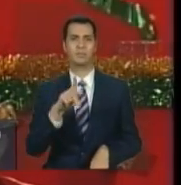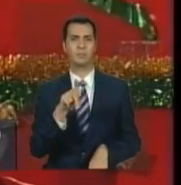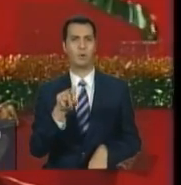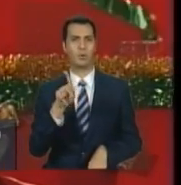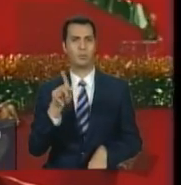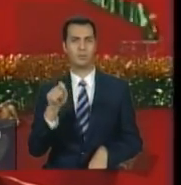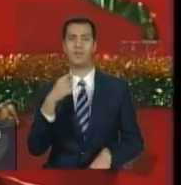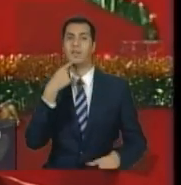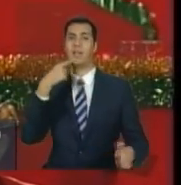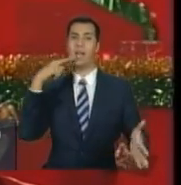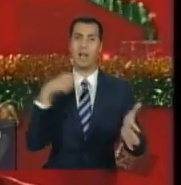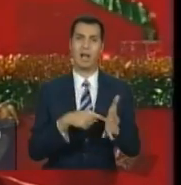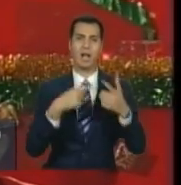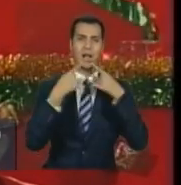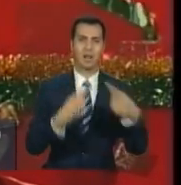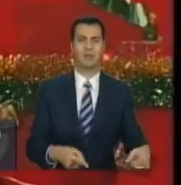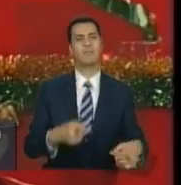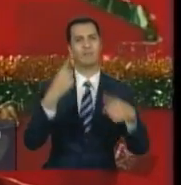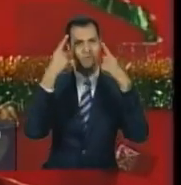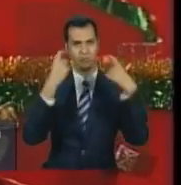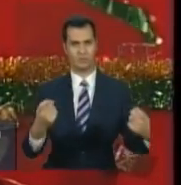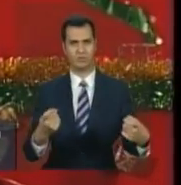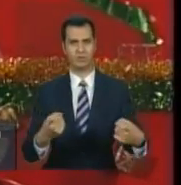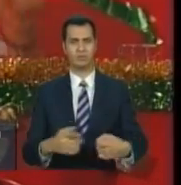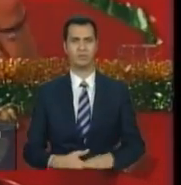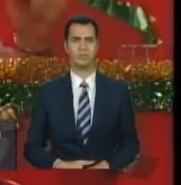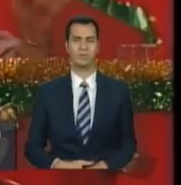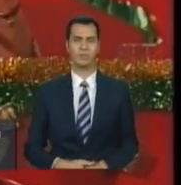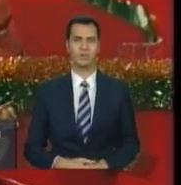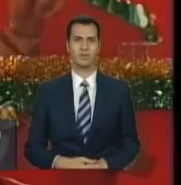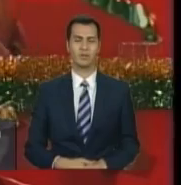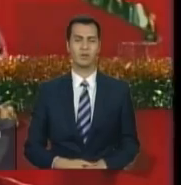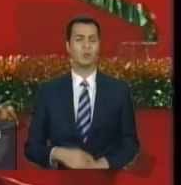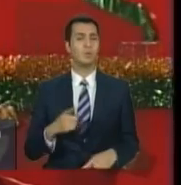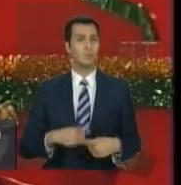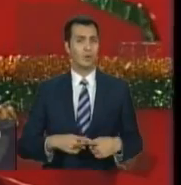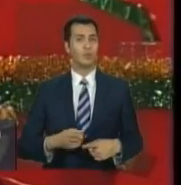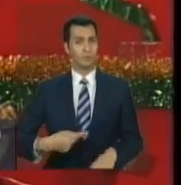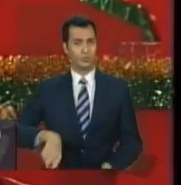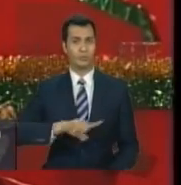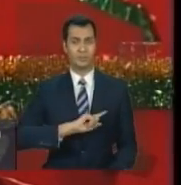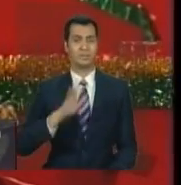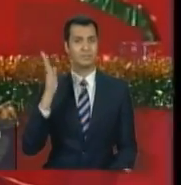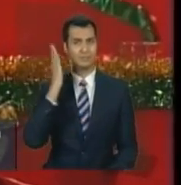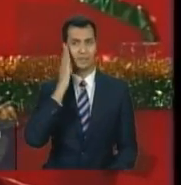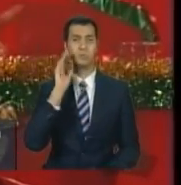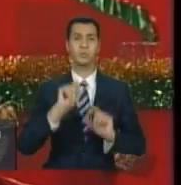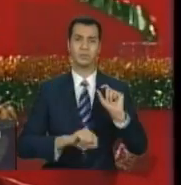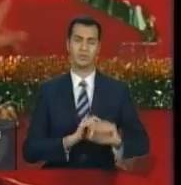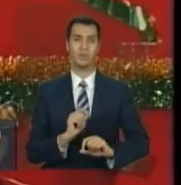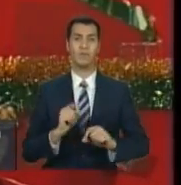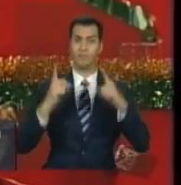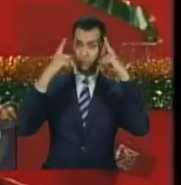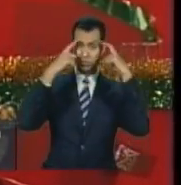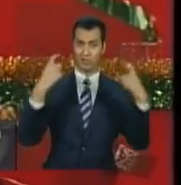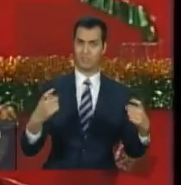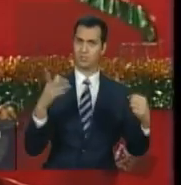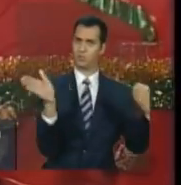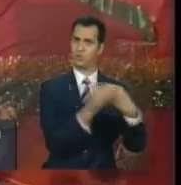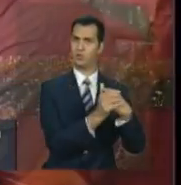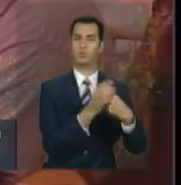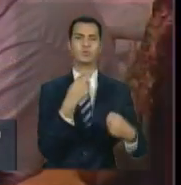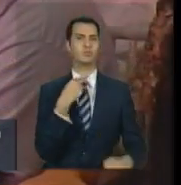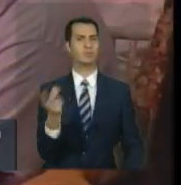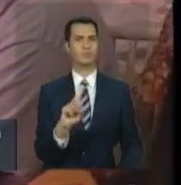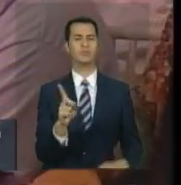aqui sabemos, uma das formas de combater é deixar a violência bem clara, não deixar que ela se esconda e,